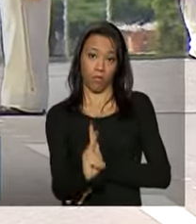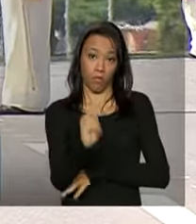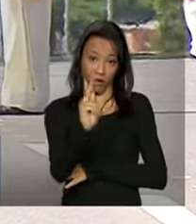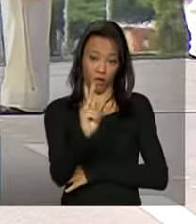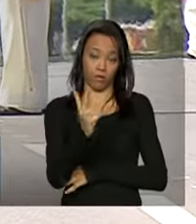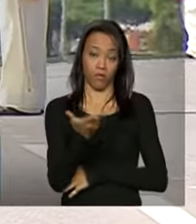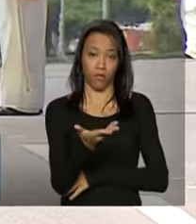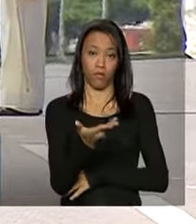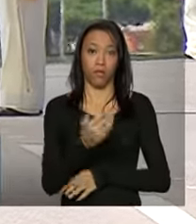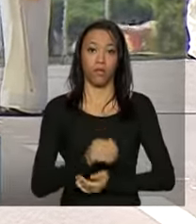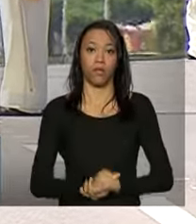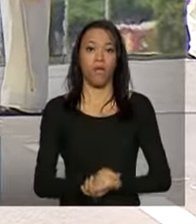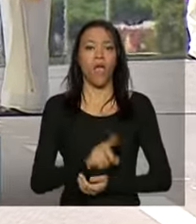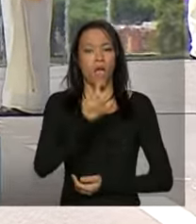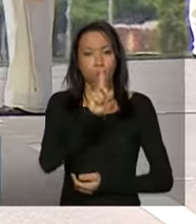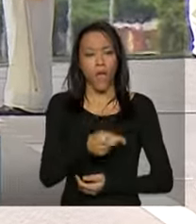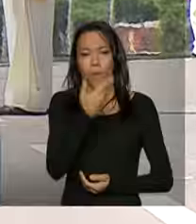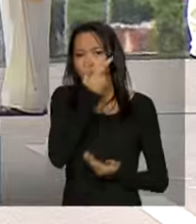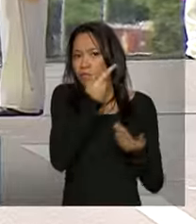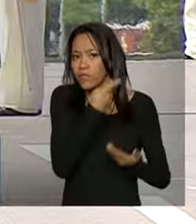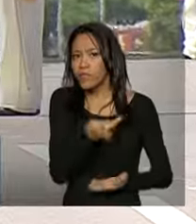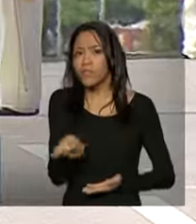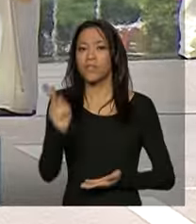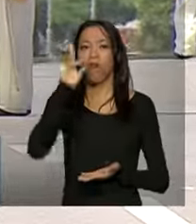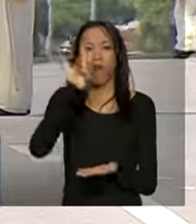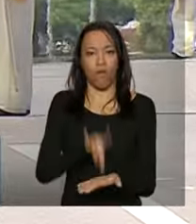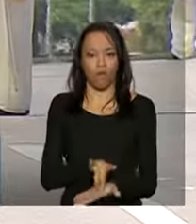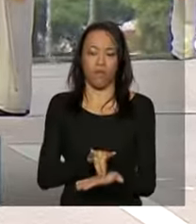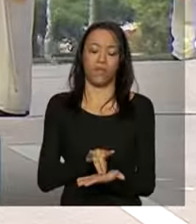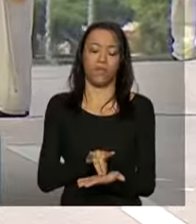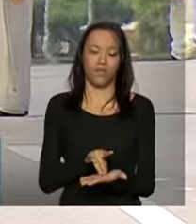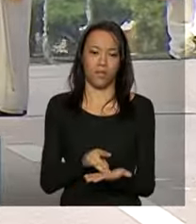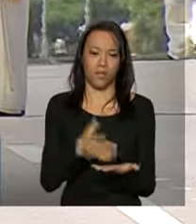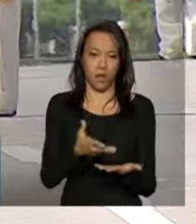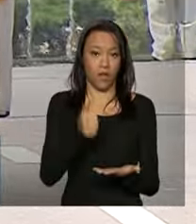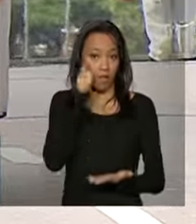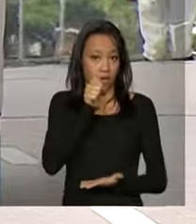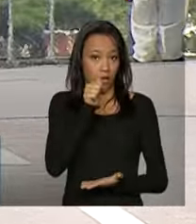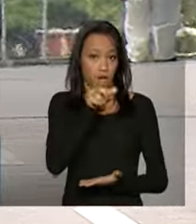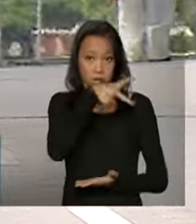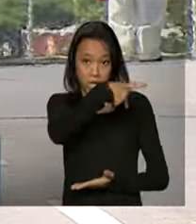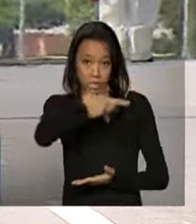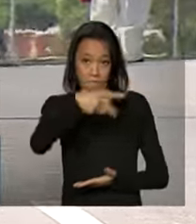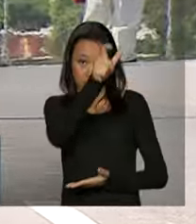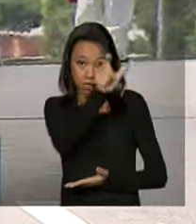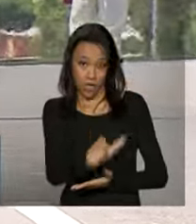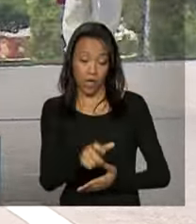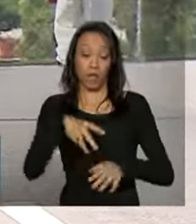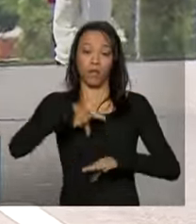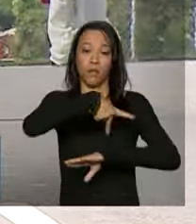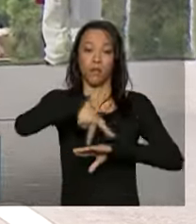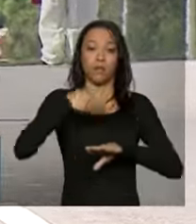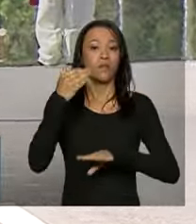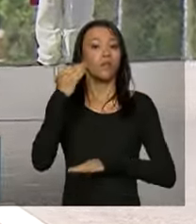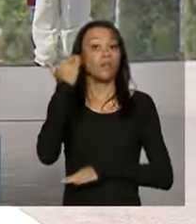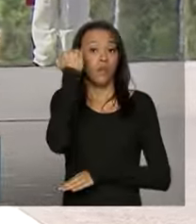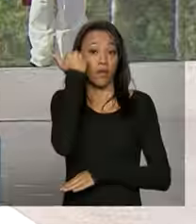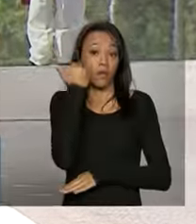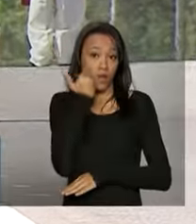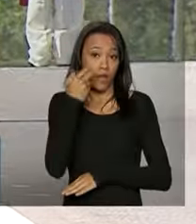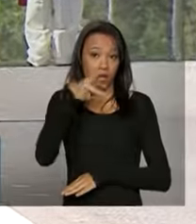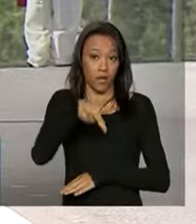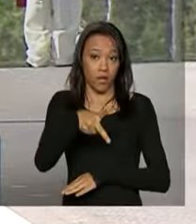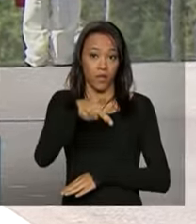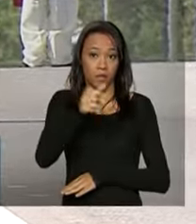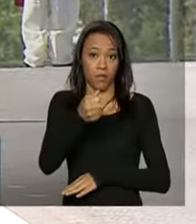Essa é a visita oficial de Estado de Park Geun-hye ao Brasil, ela que chegou ontem e